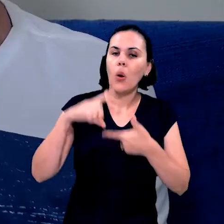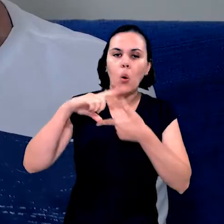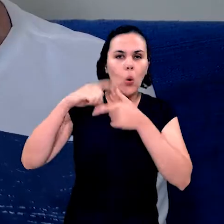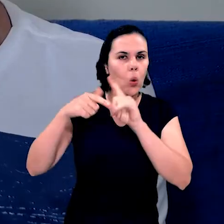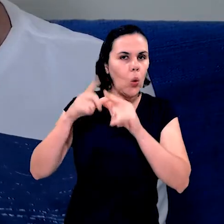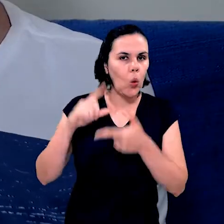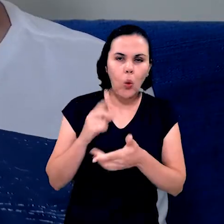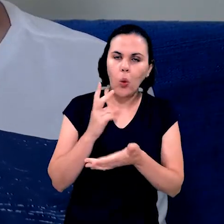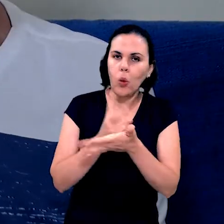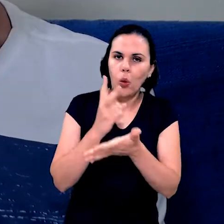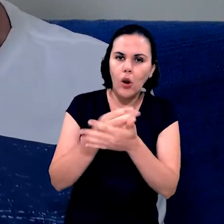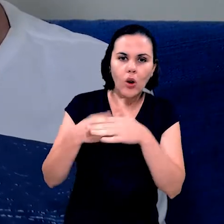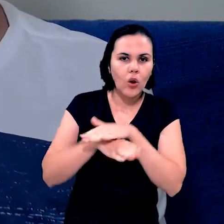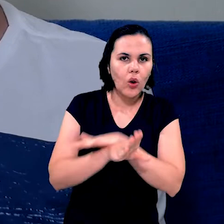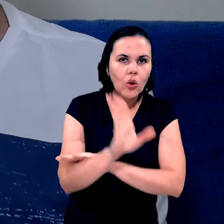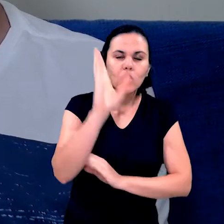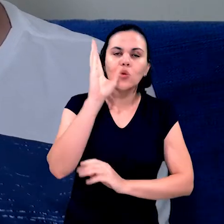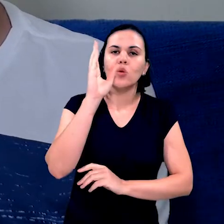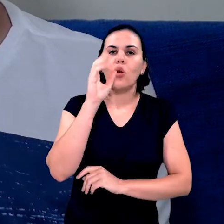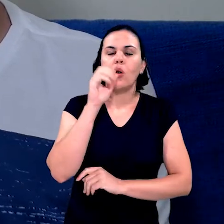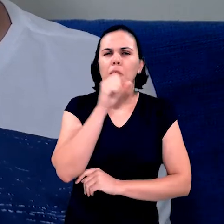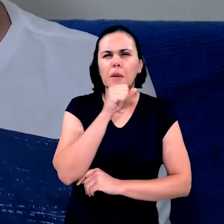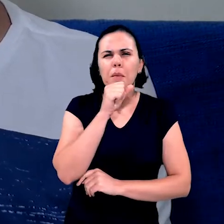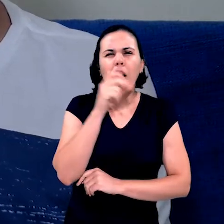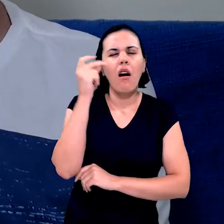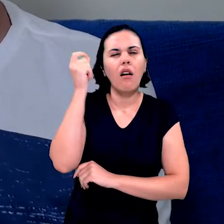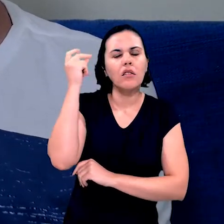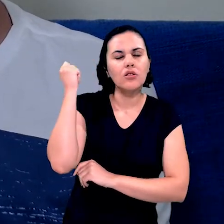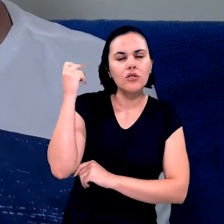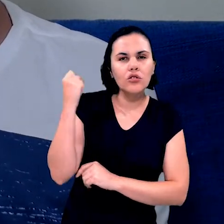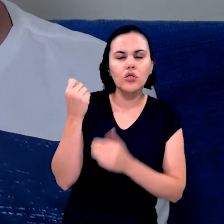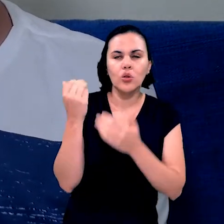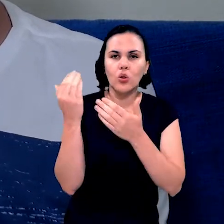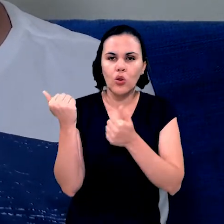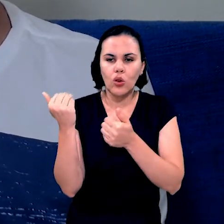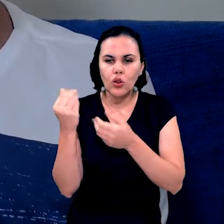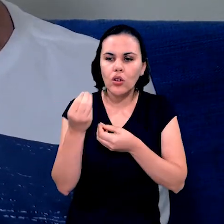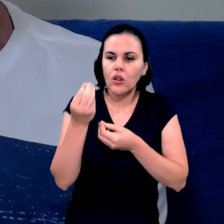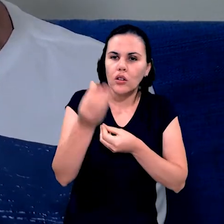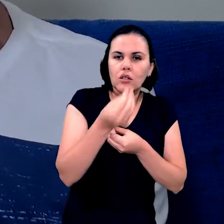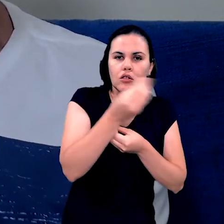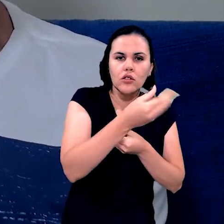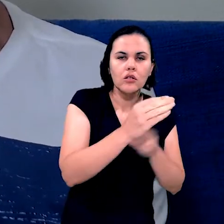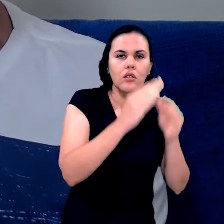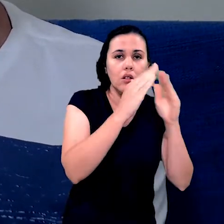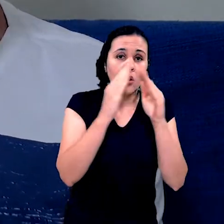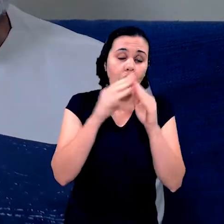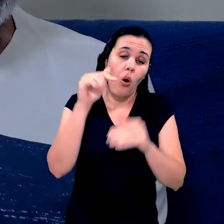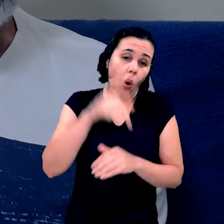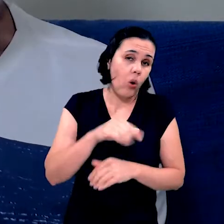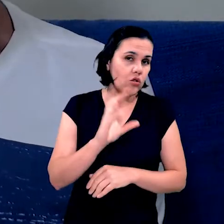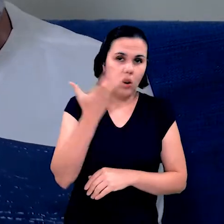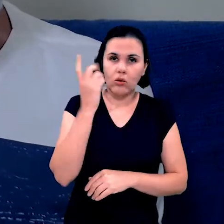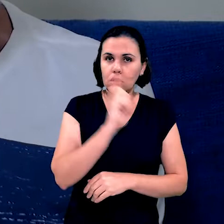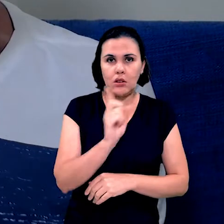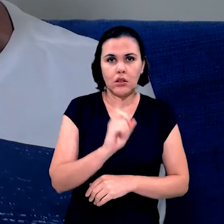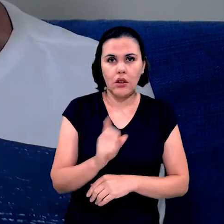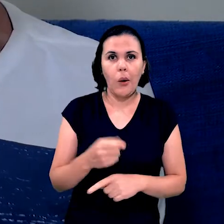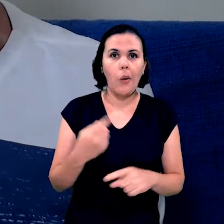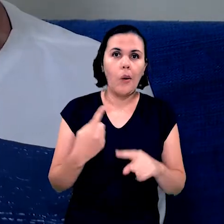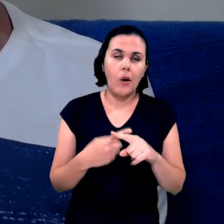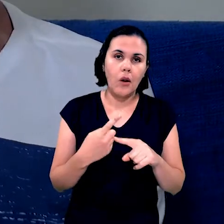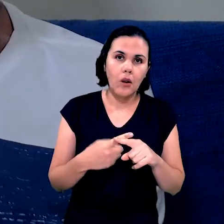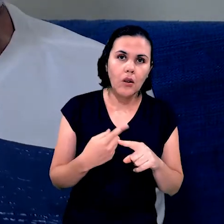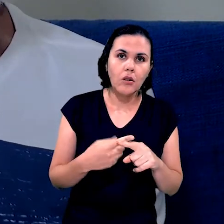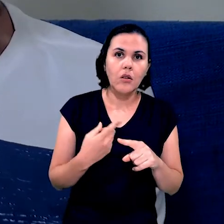Uma tradição também antiga, né? Que os jovens entregavam de casa em casa. Hoje isso não